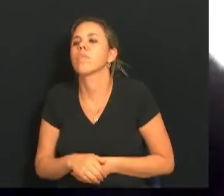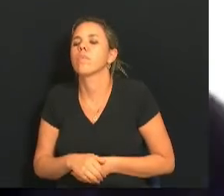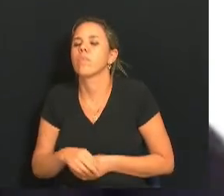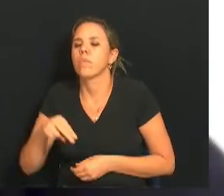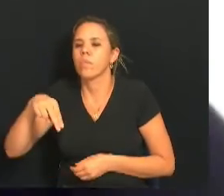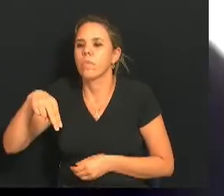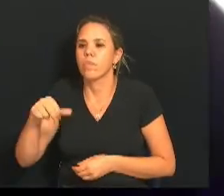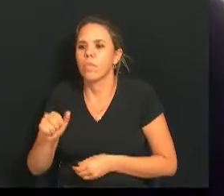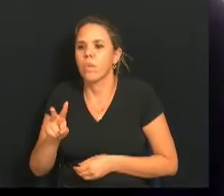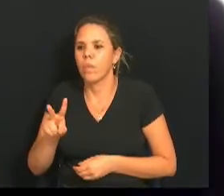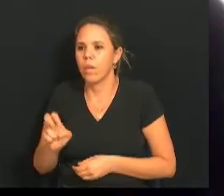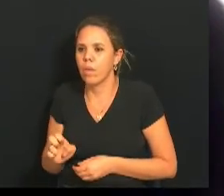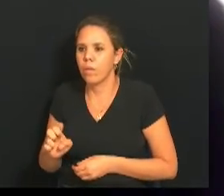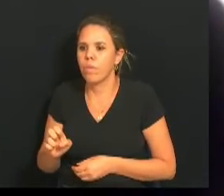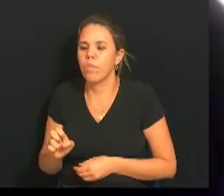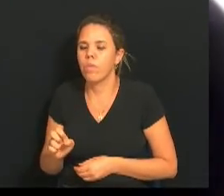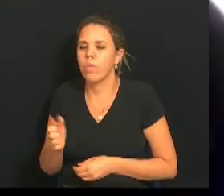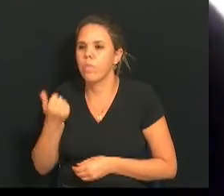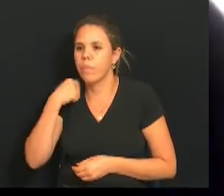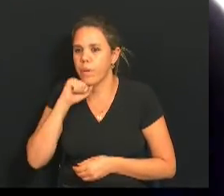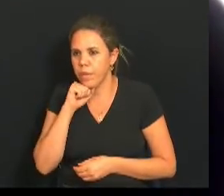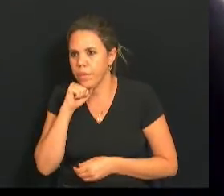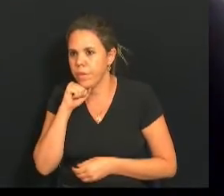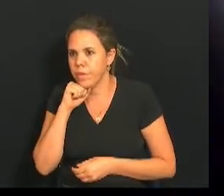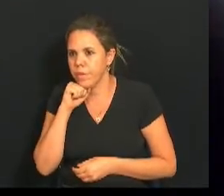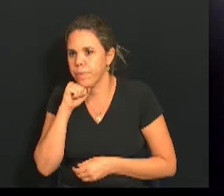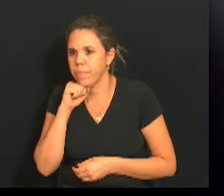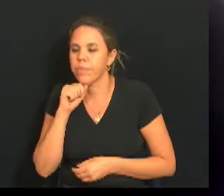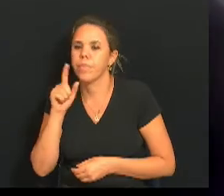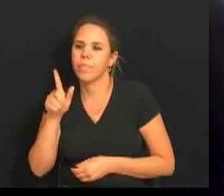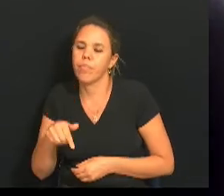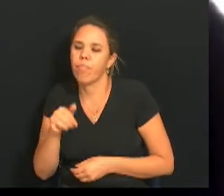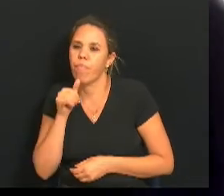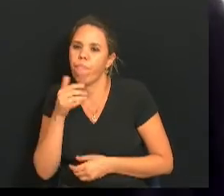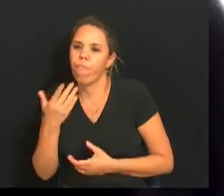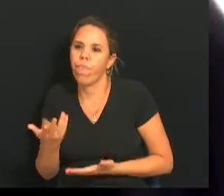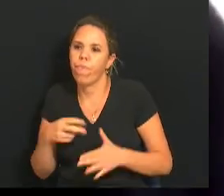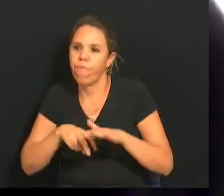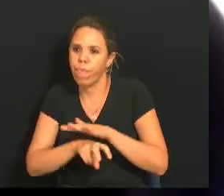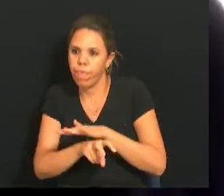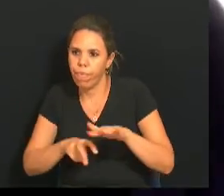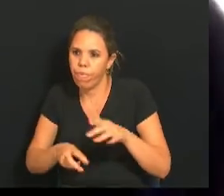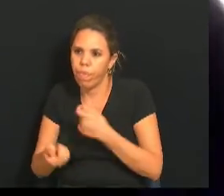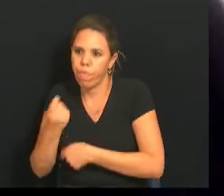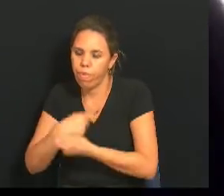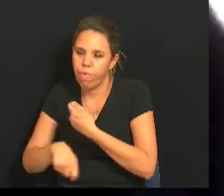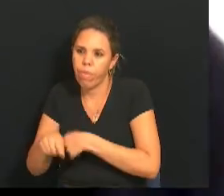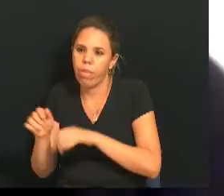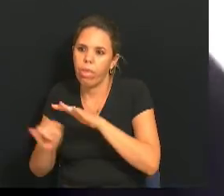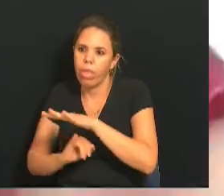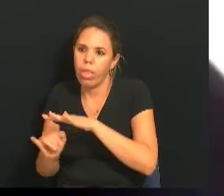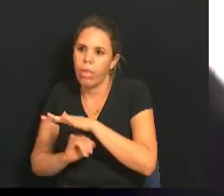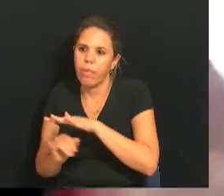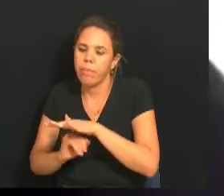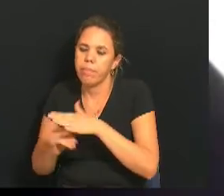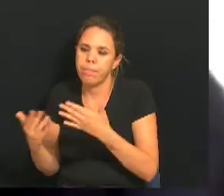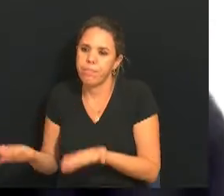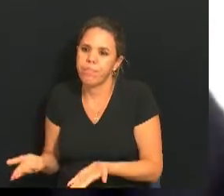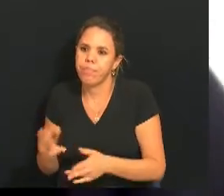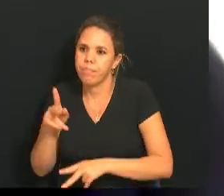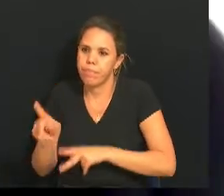Gustavo? Quando é nave-mãe, quando é creche da administração direta, né? O pessoal